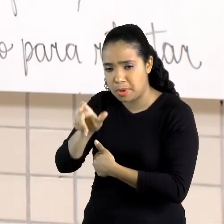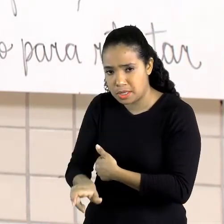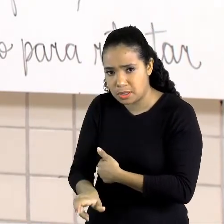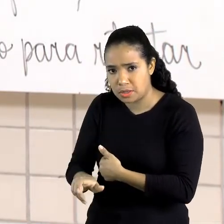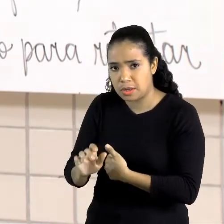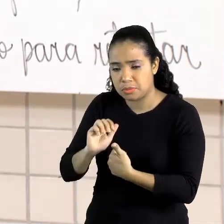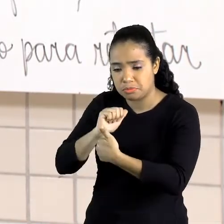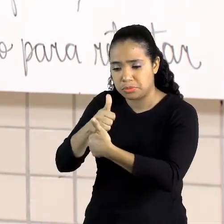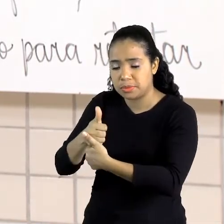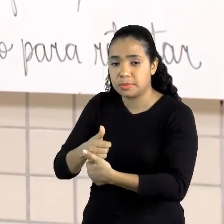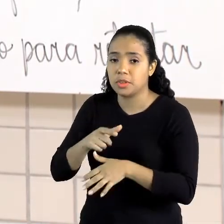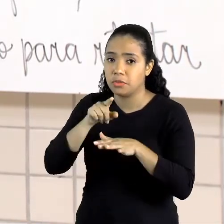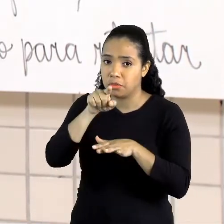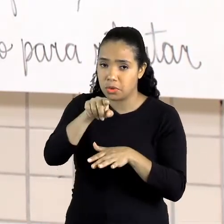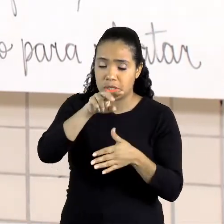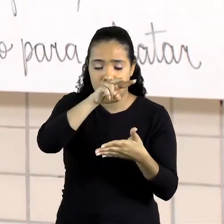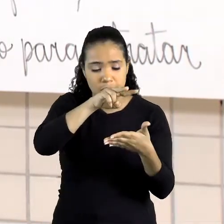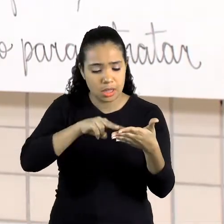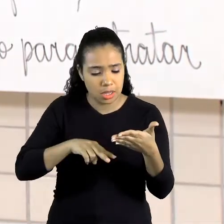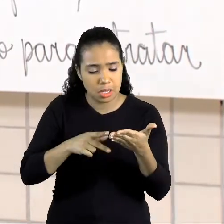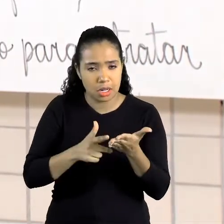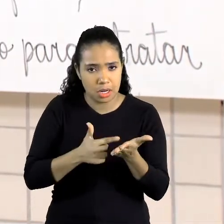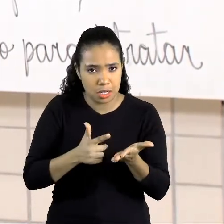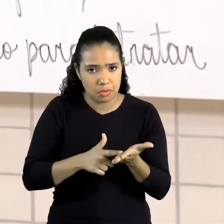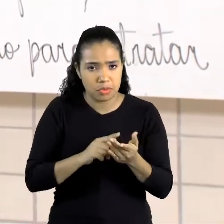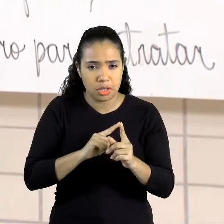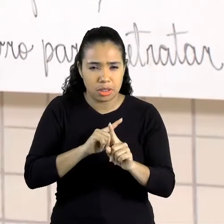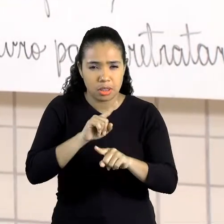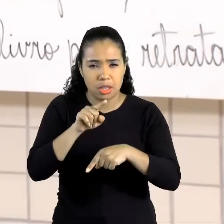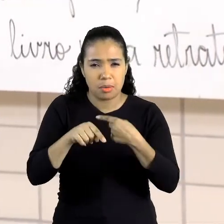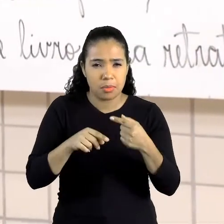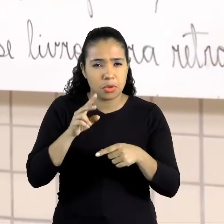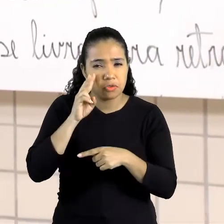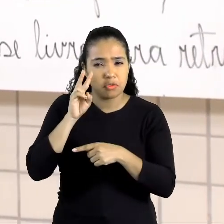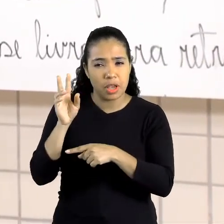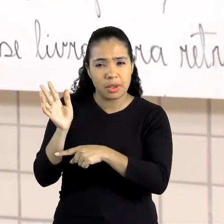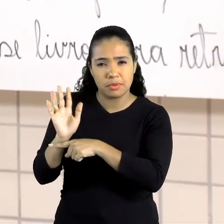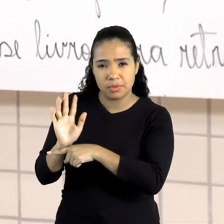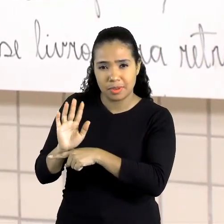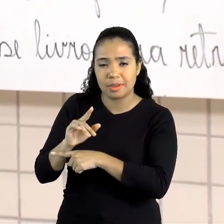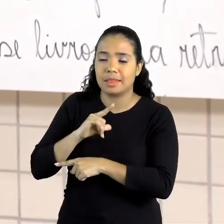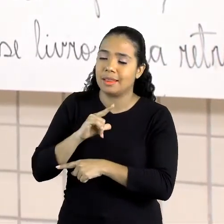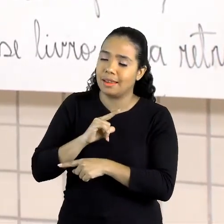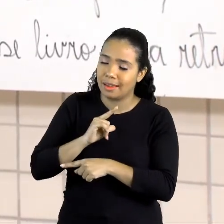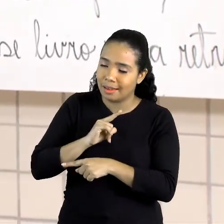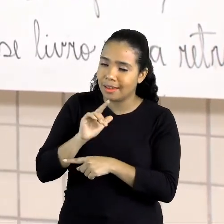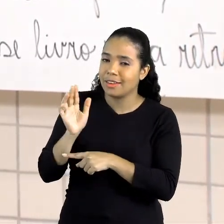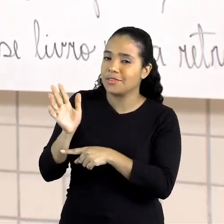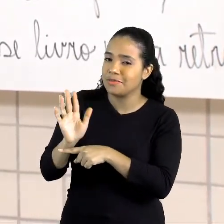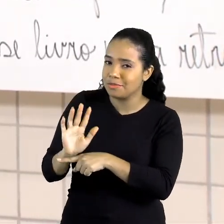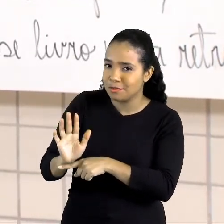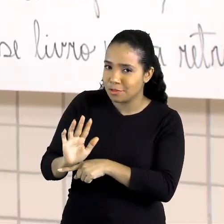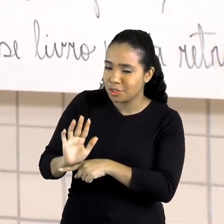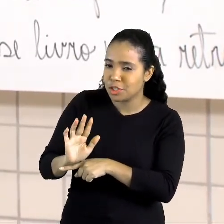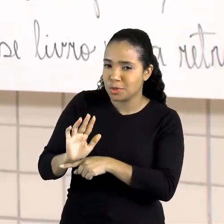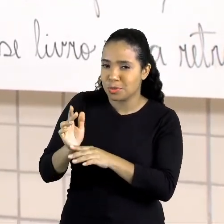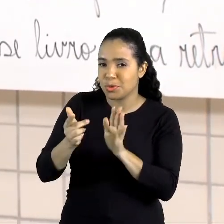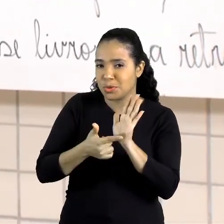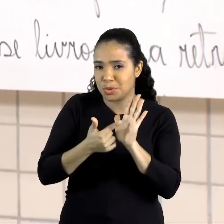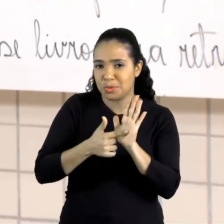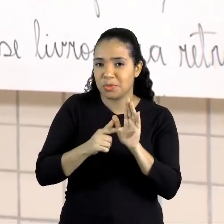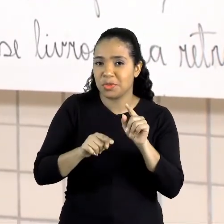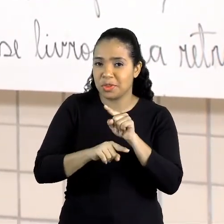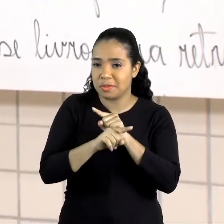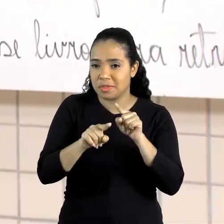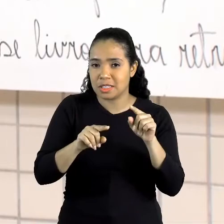Você vai ler esse livro, depois você vai assistir a um filme, tem filme sobre esse livro, e você vai produzir